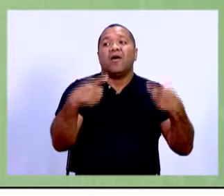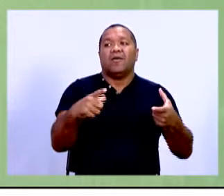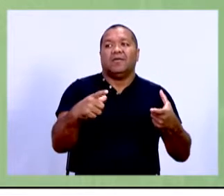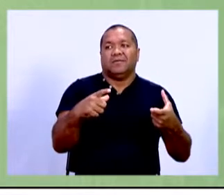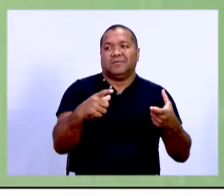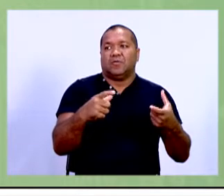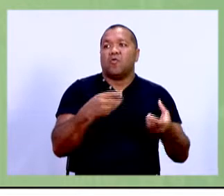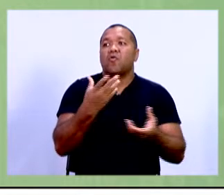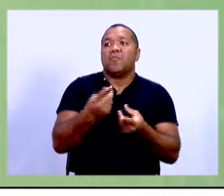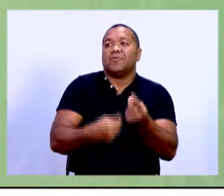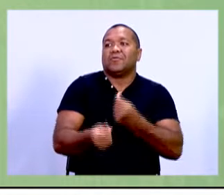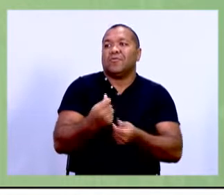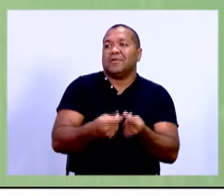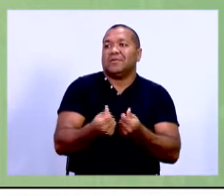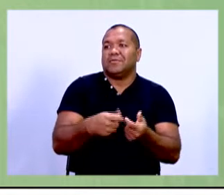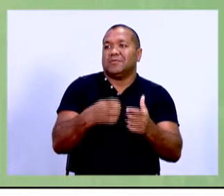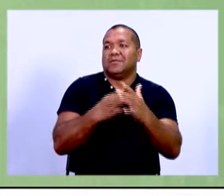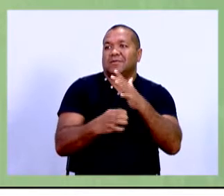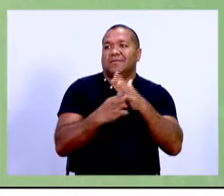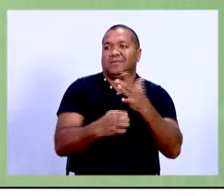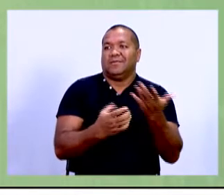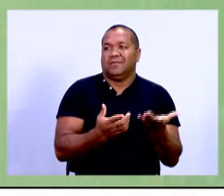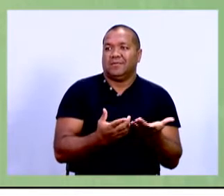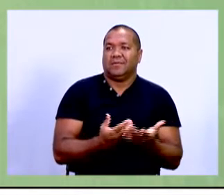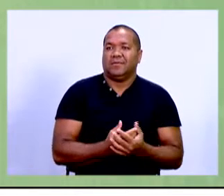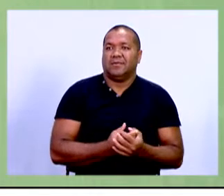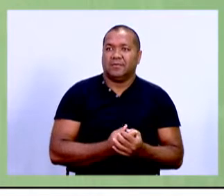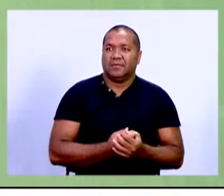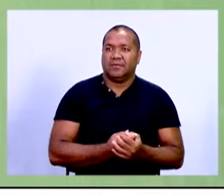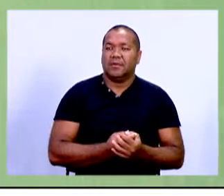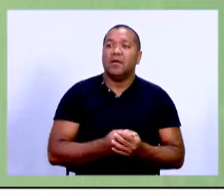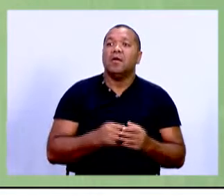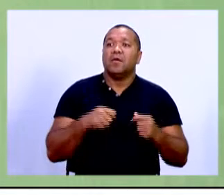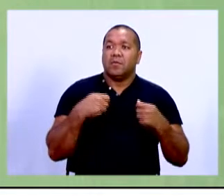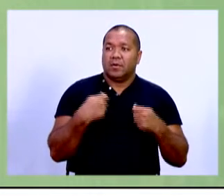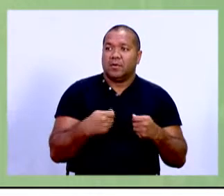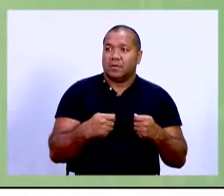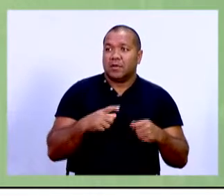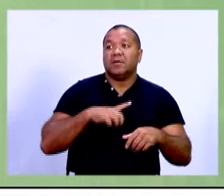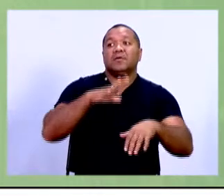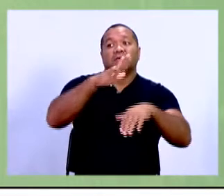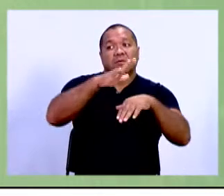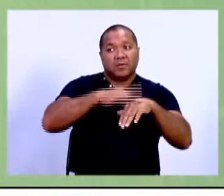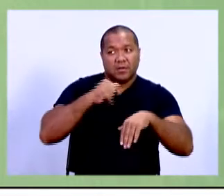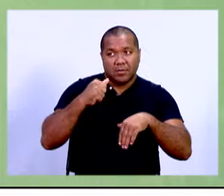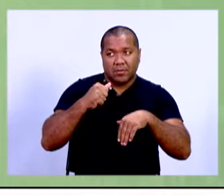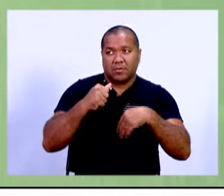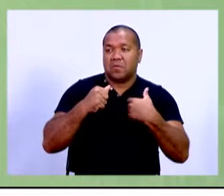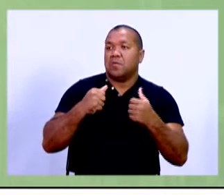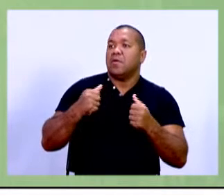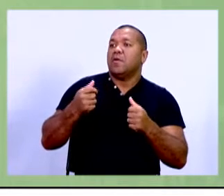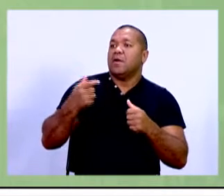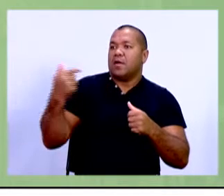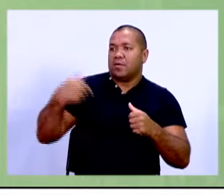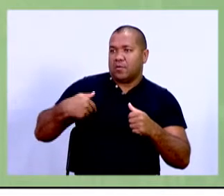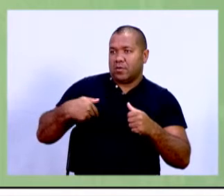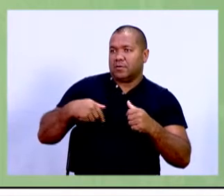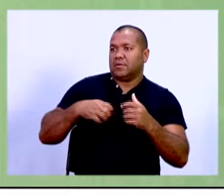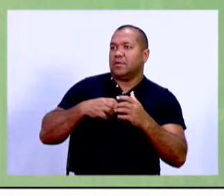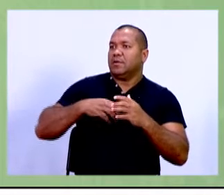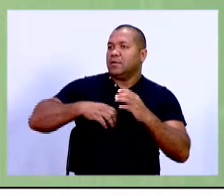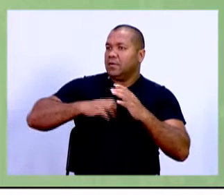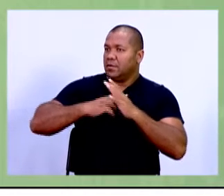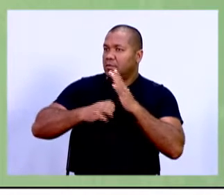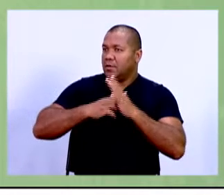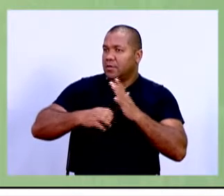estou administrando essa empresa. Então, por isso que ele nos chamou, por isso que ele contratou a nossa empresa, para